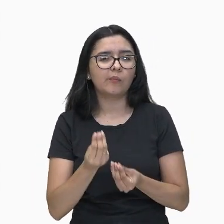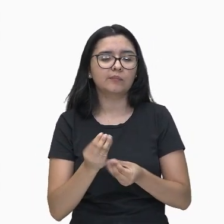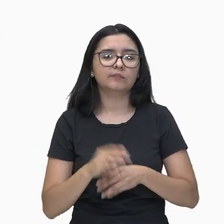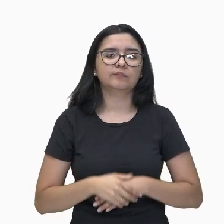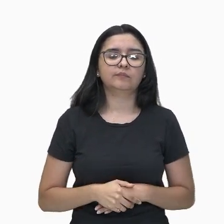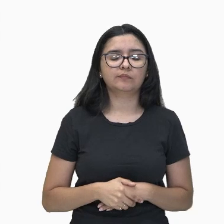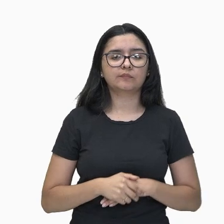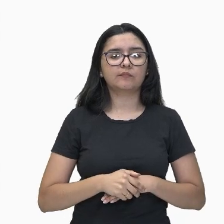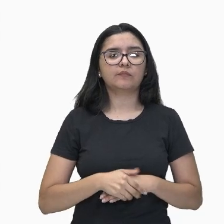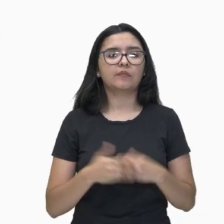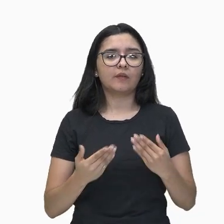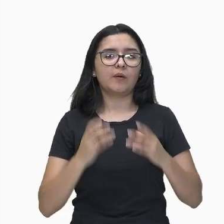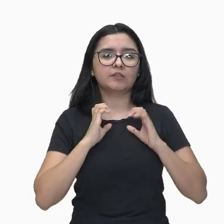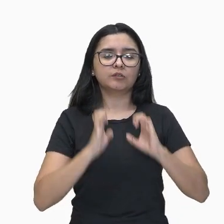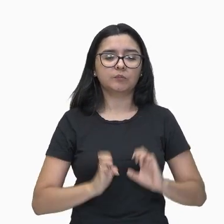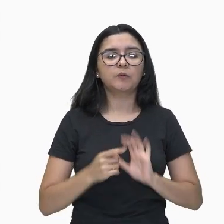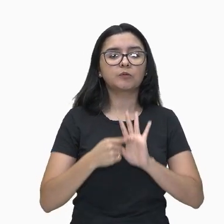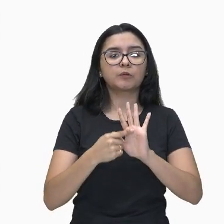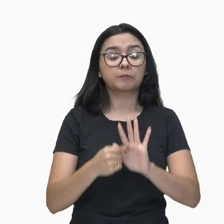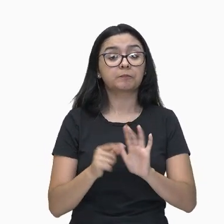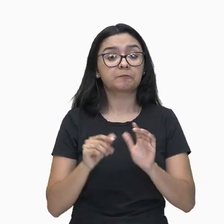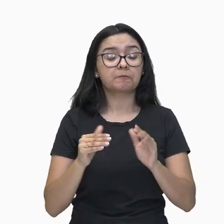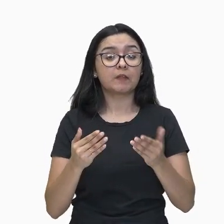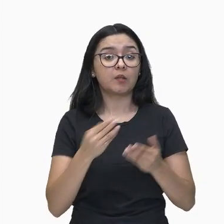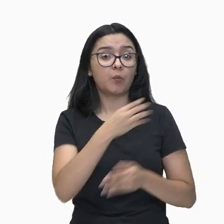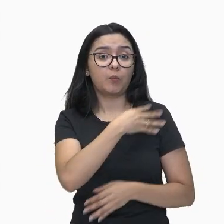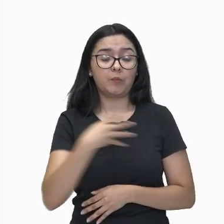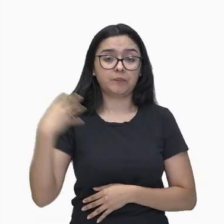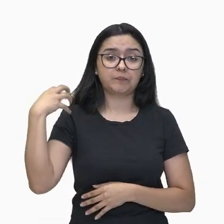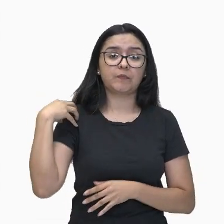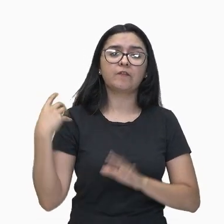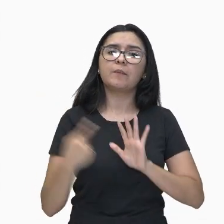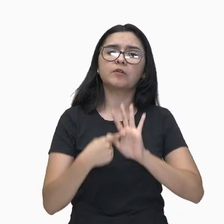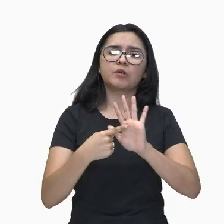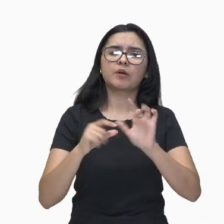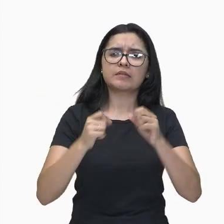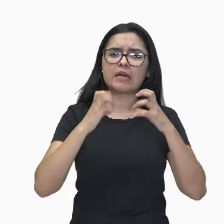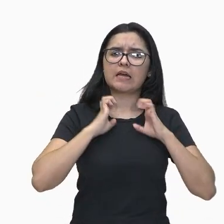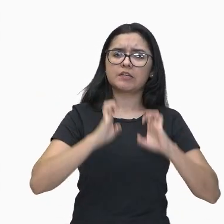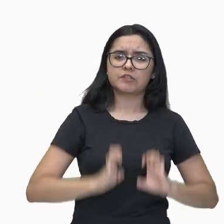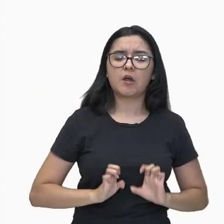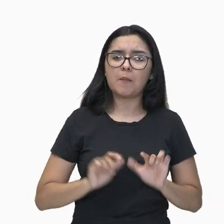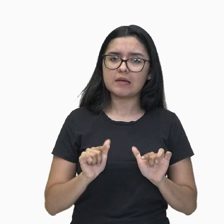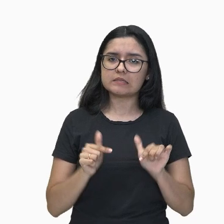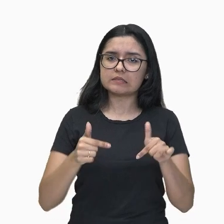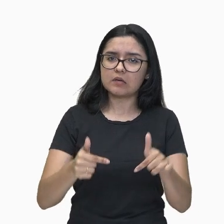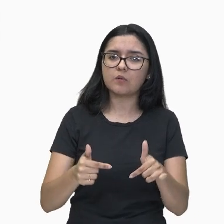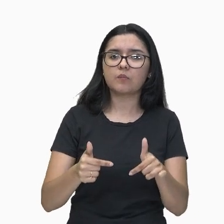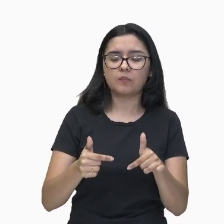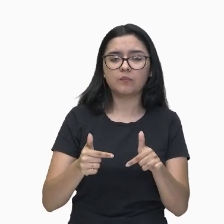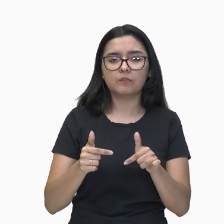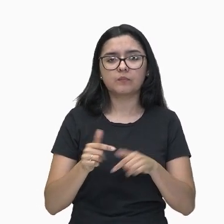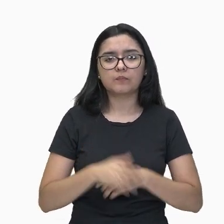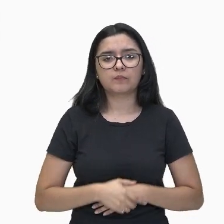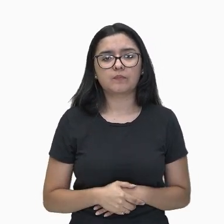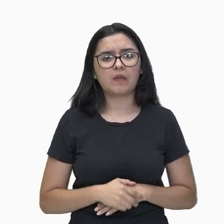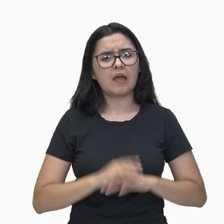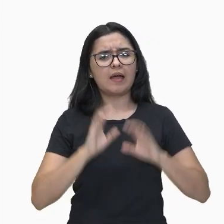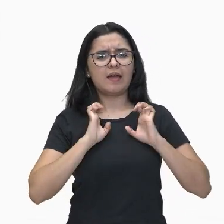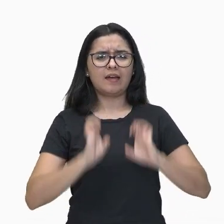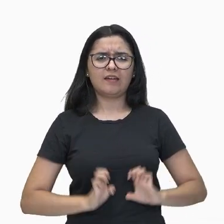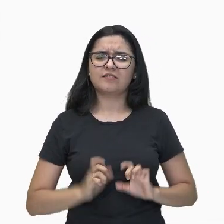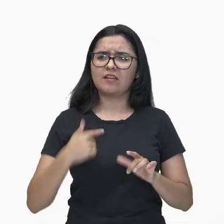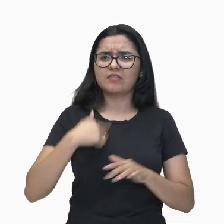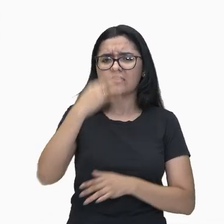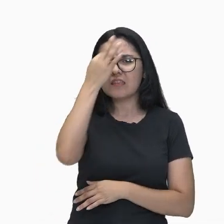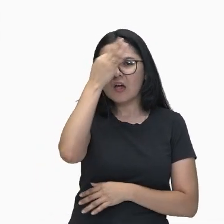bem. Então, o Aristóteles ele vai apresentar essa ética como uma ação prática. A ética é uma coisa